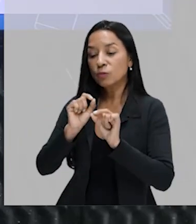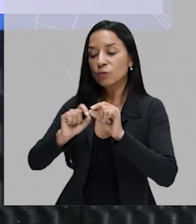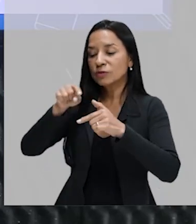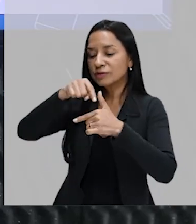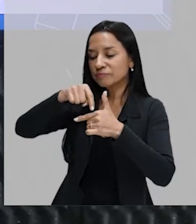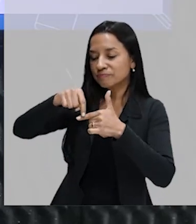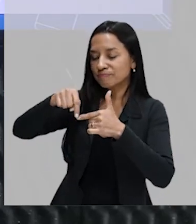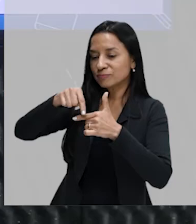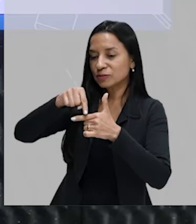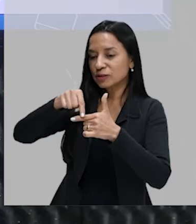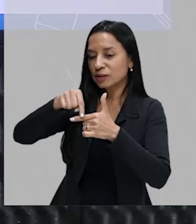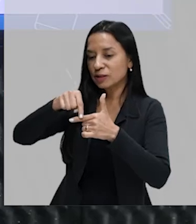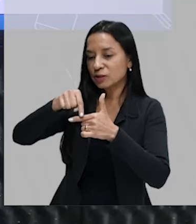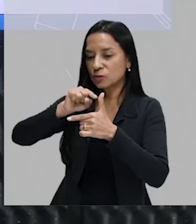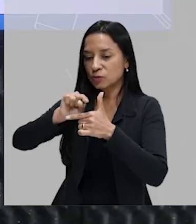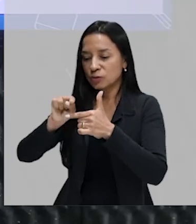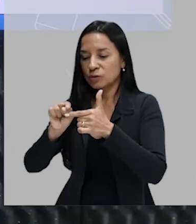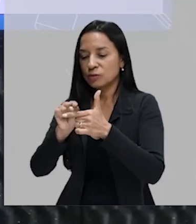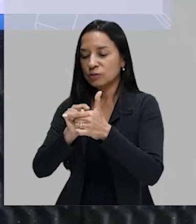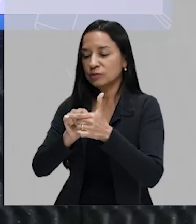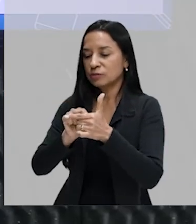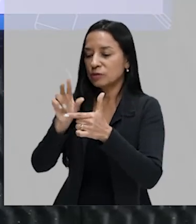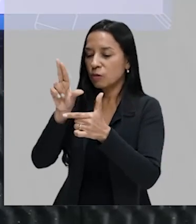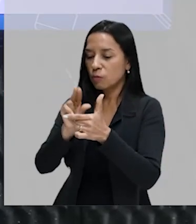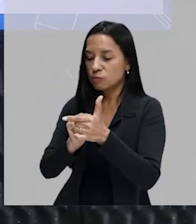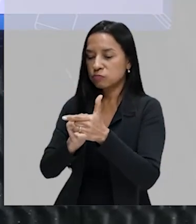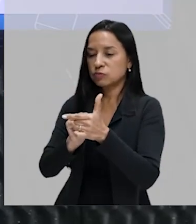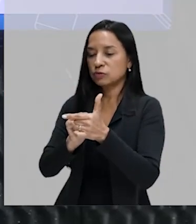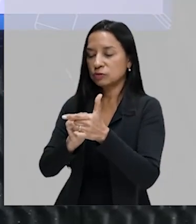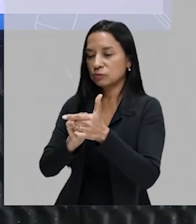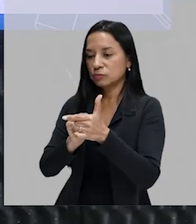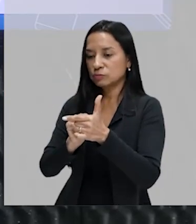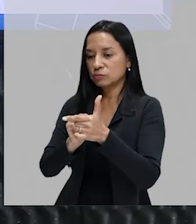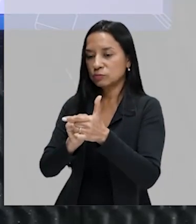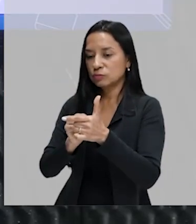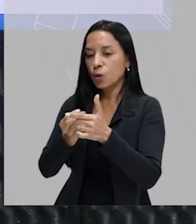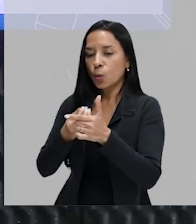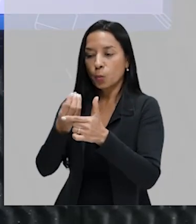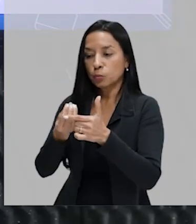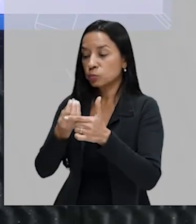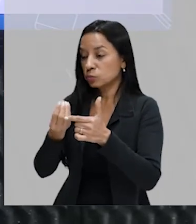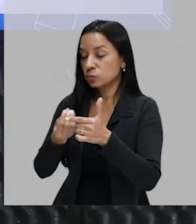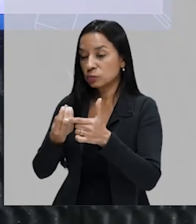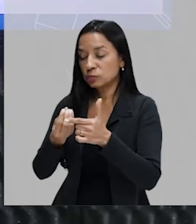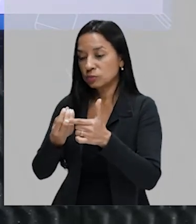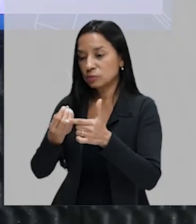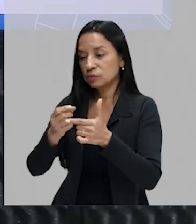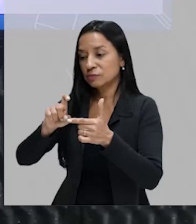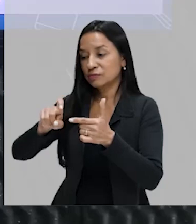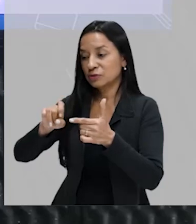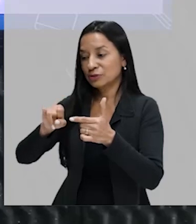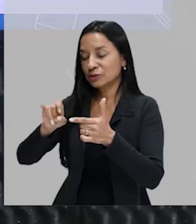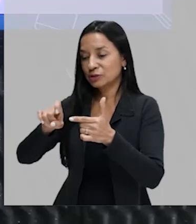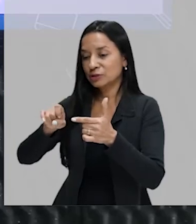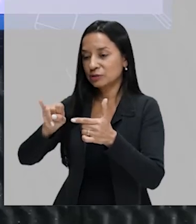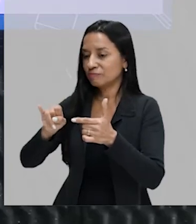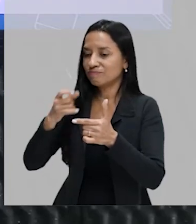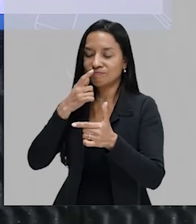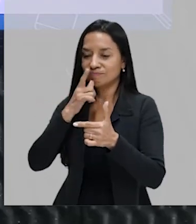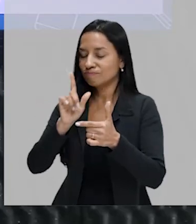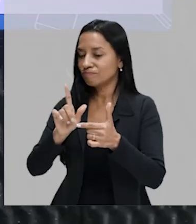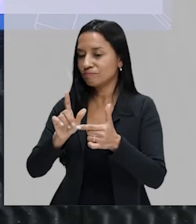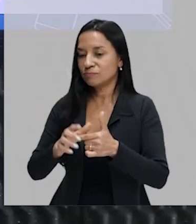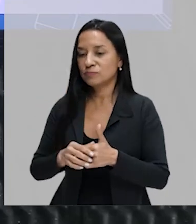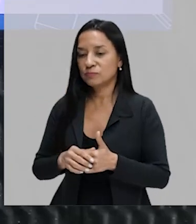a bexiga urinária, ele se fecha, tá? Fica impossível dele urinar, lógico, né? Então, ele só consegue